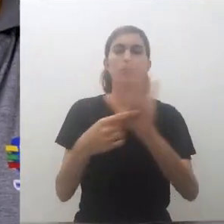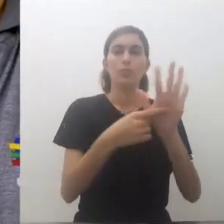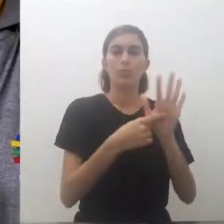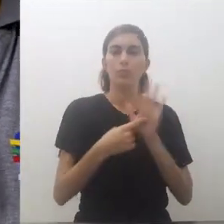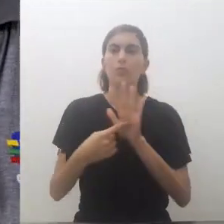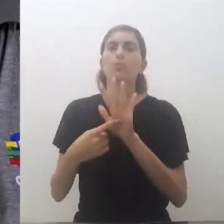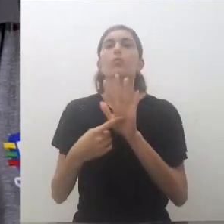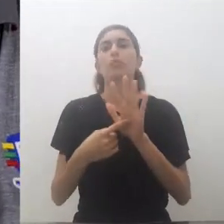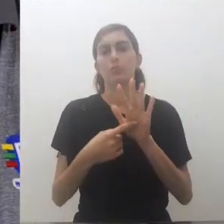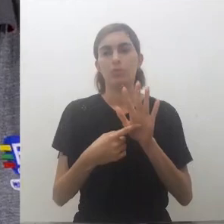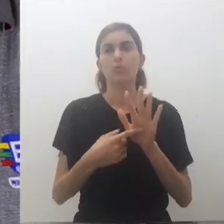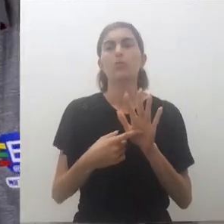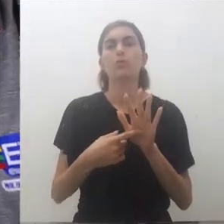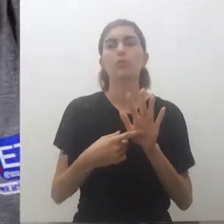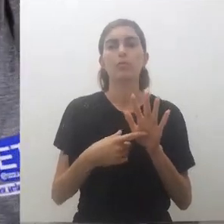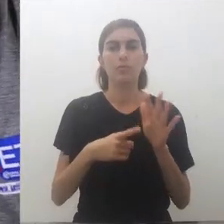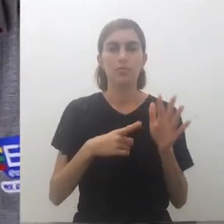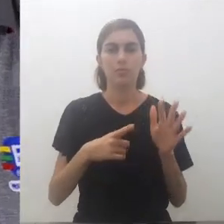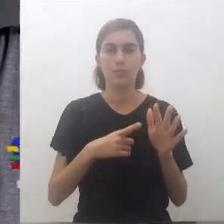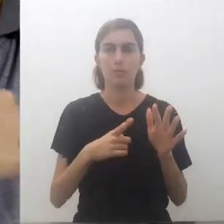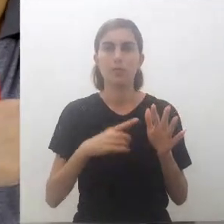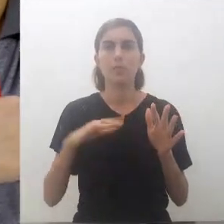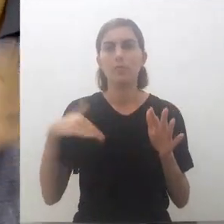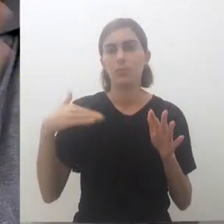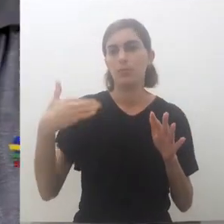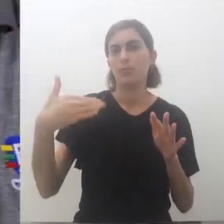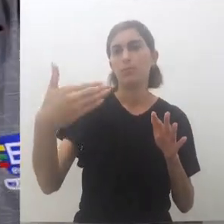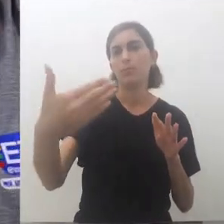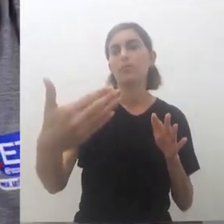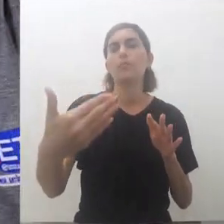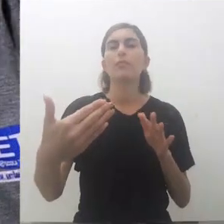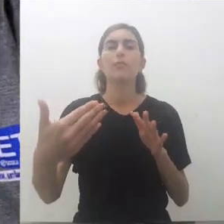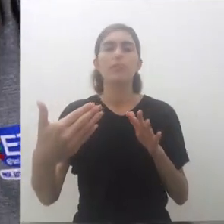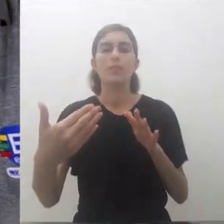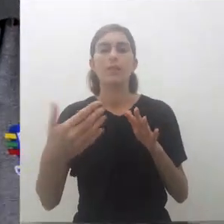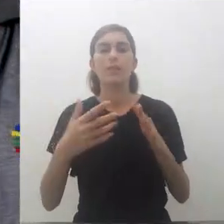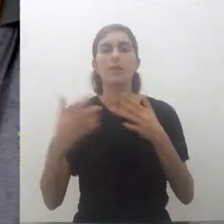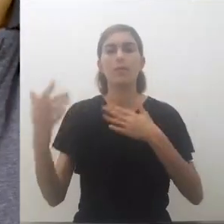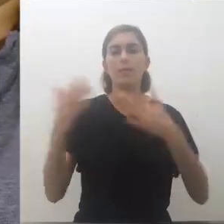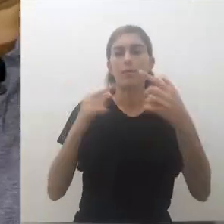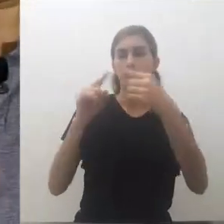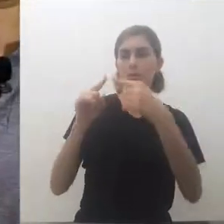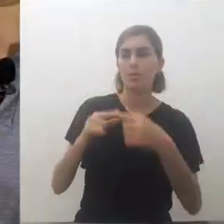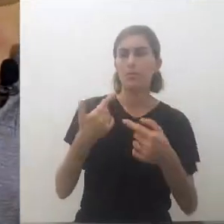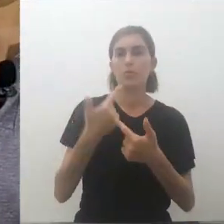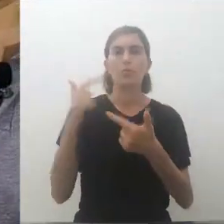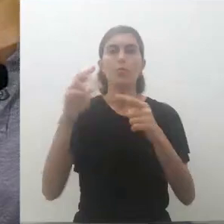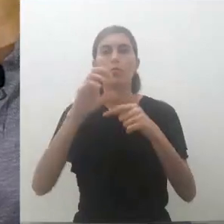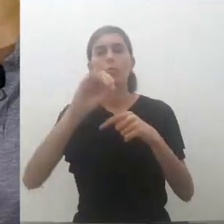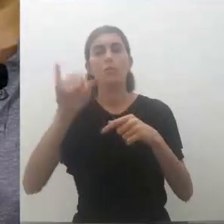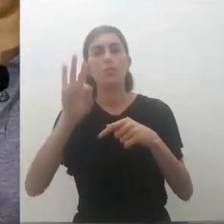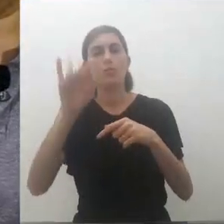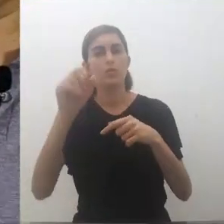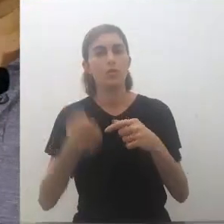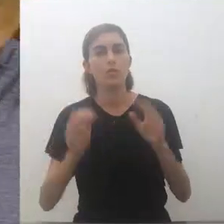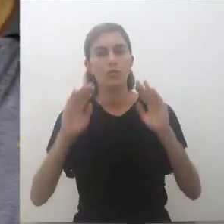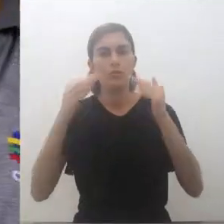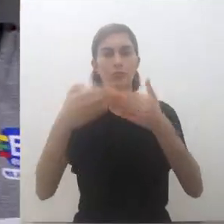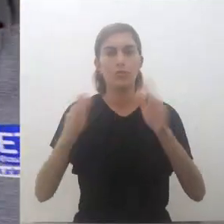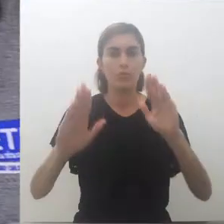apresentarão uma escala mais próxima, mais afastada em relação aos outros objetos. Terá um foco mais fechado ou mais